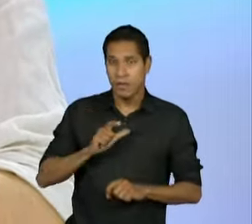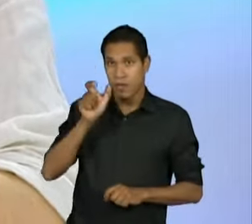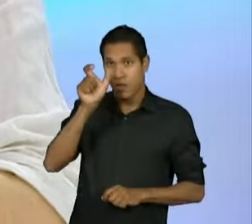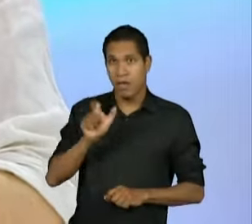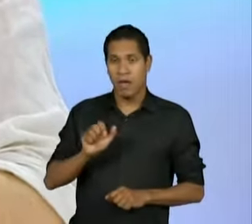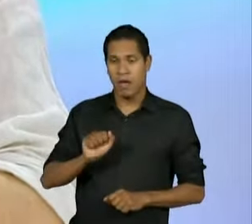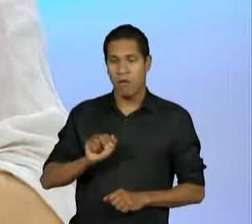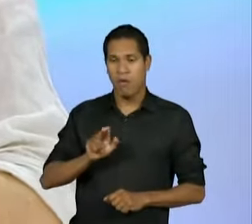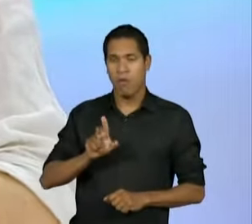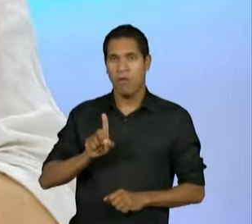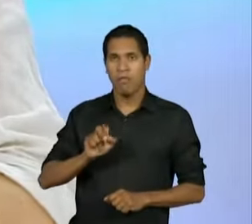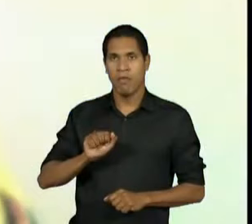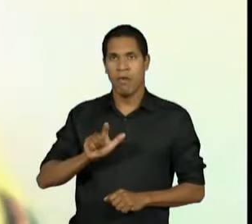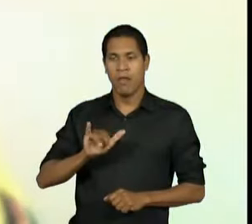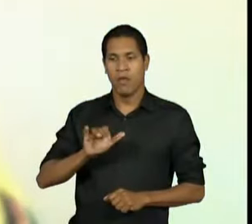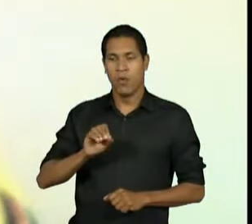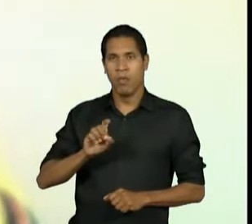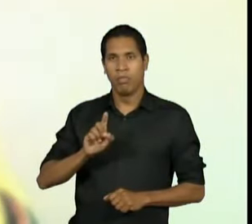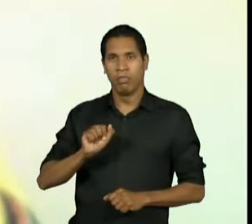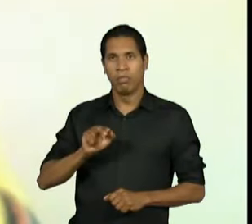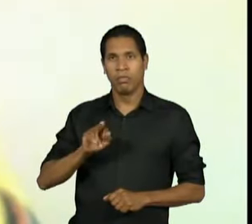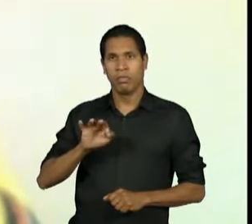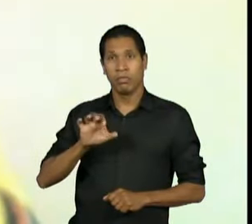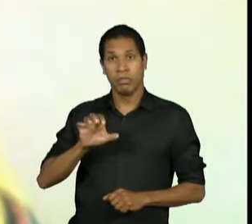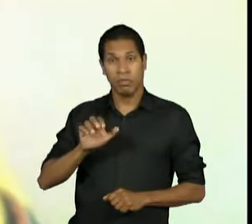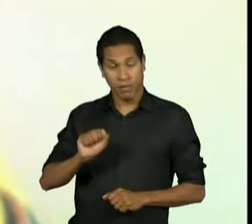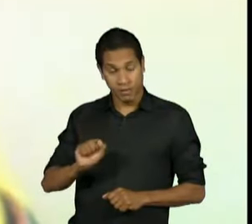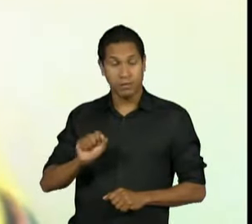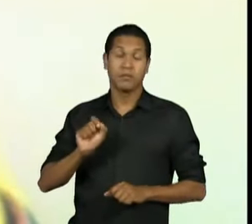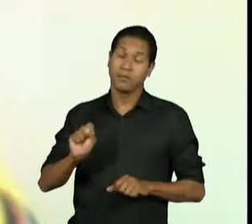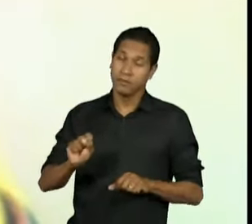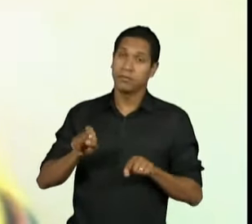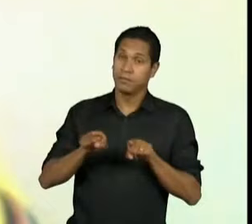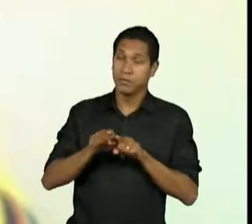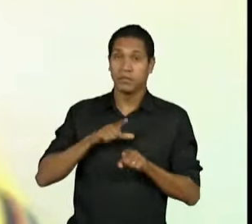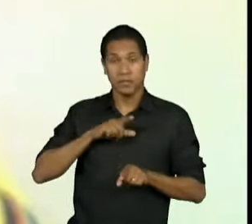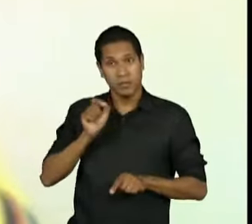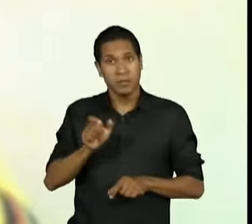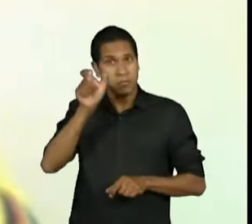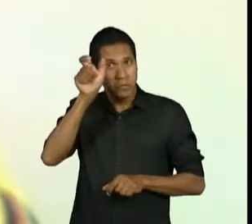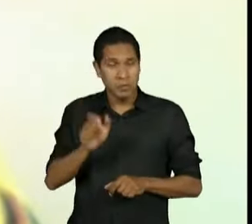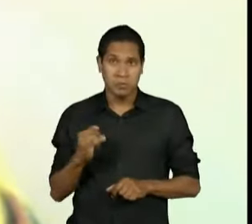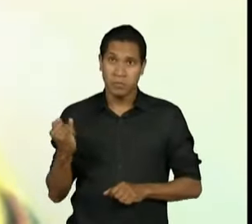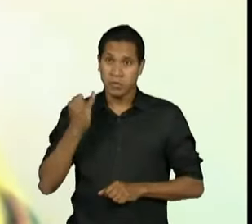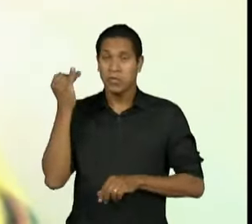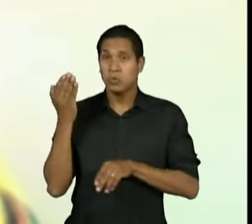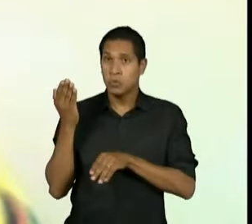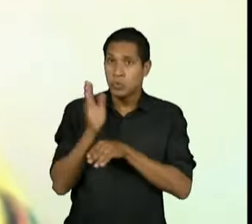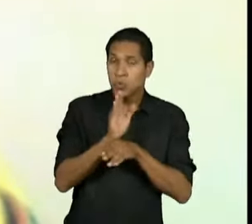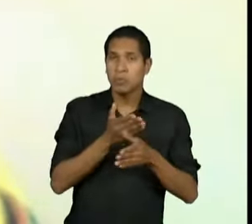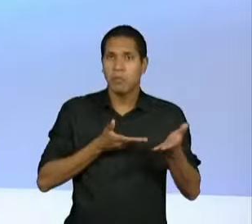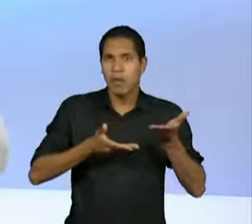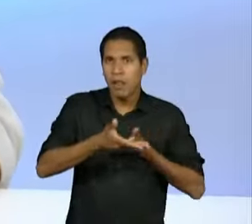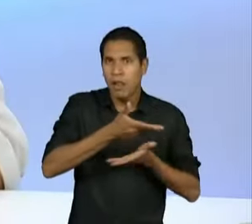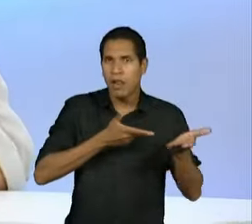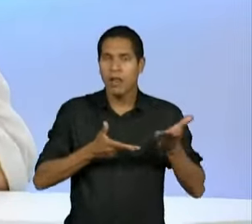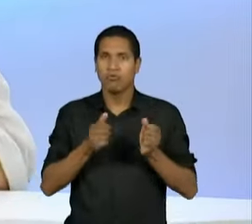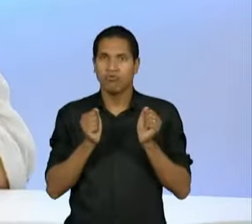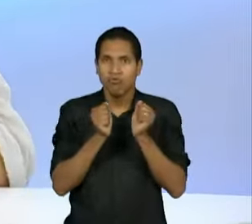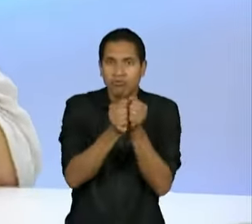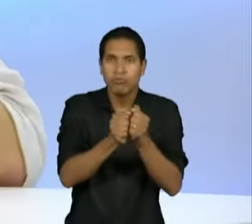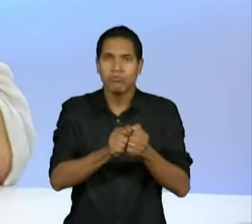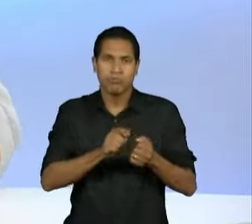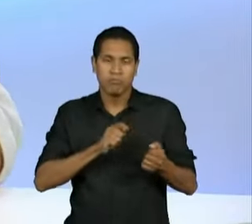Dantas, que teria sido, que foi, enfim, uma figura importante na vida da Carolina, que ajudou, teve ali uma relação editorial com